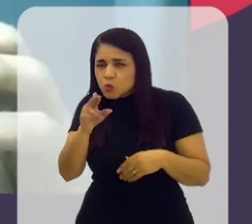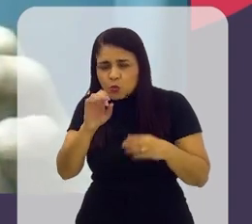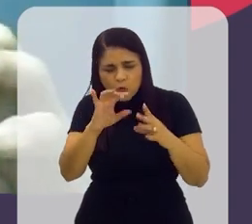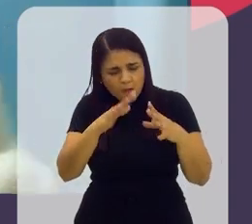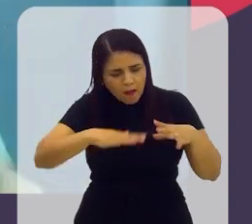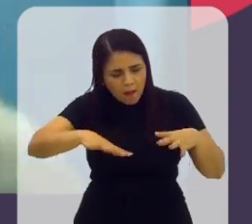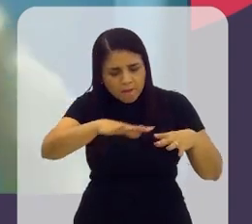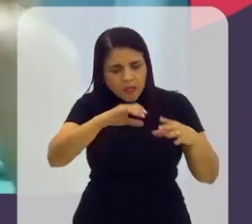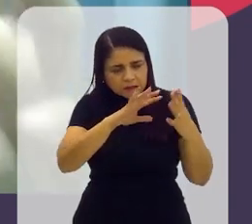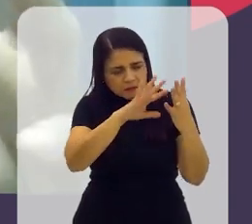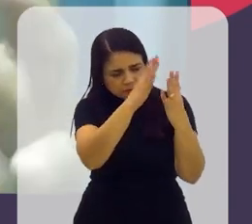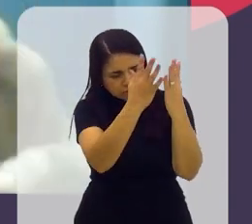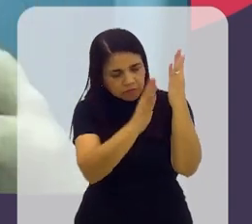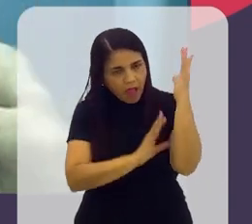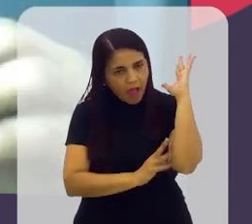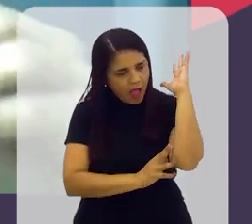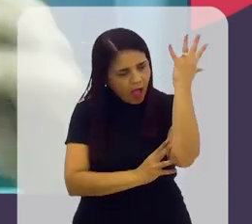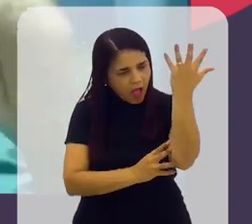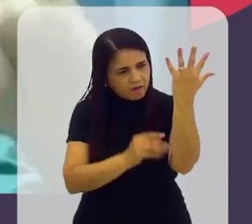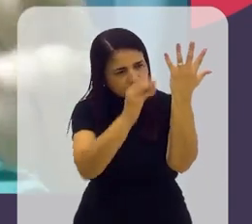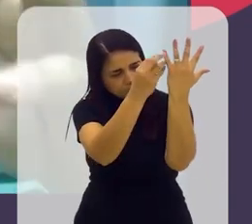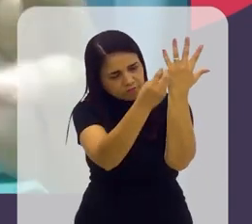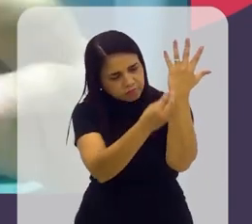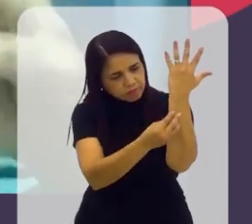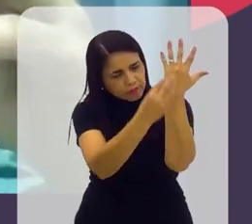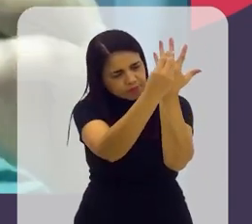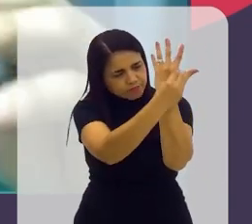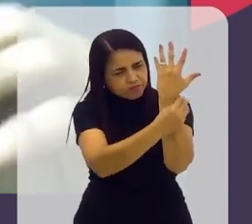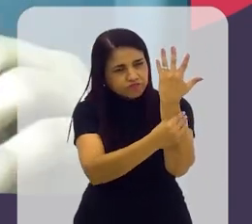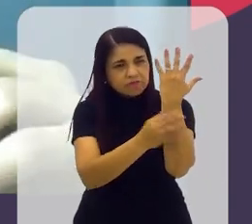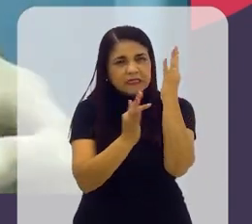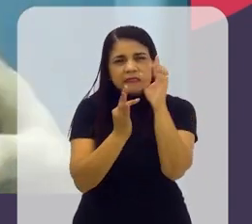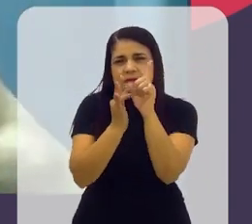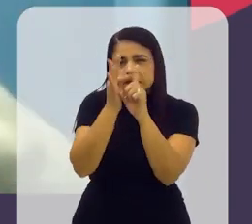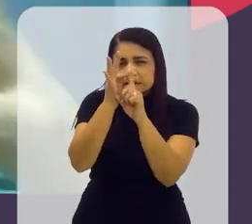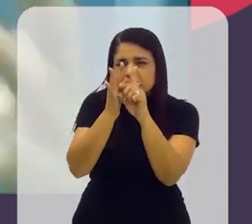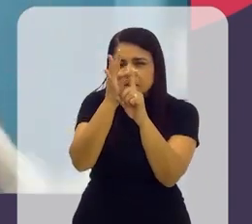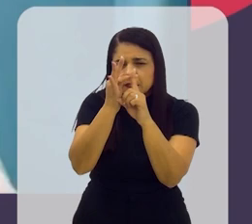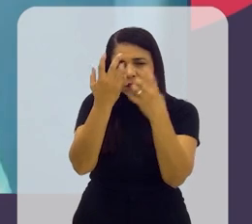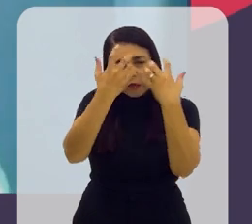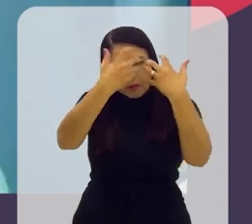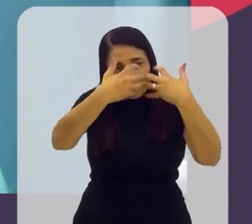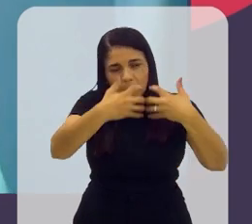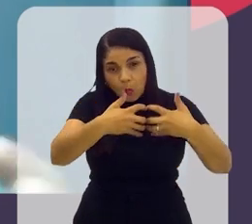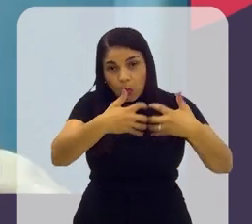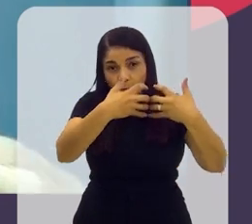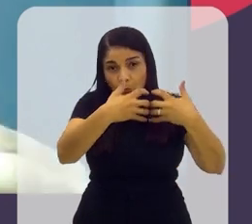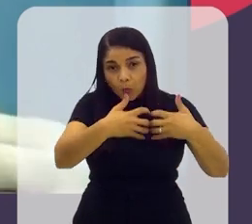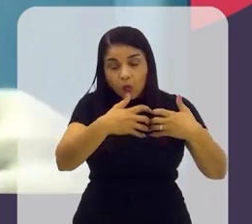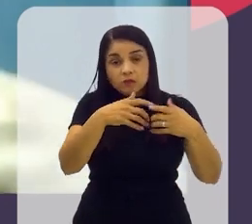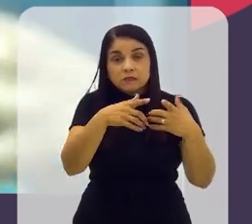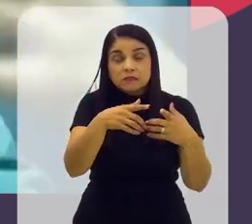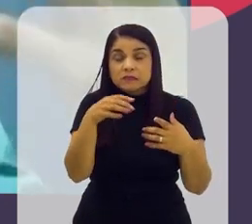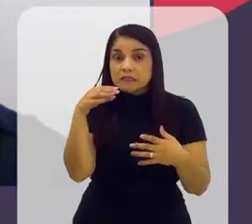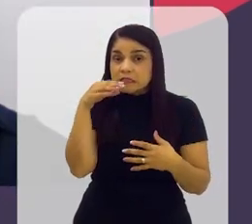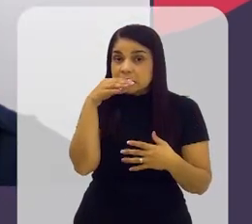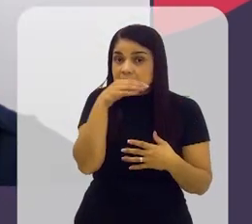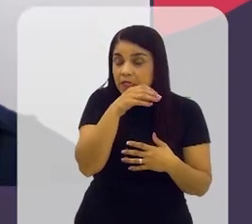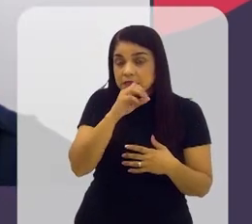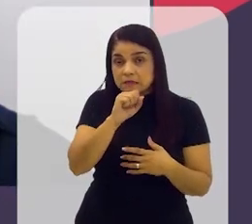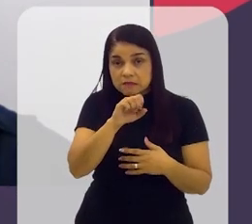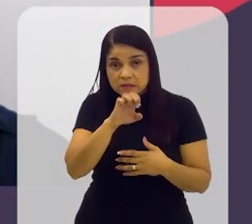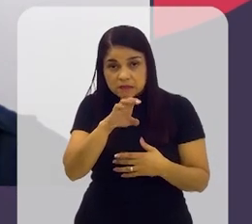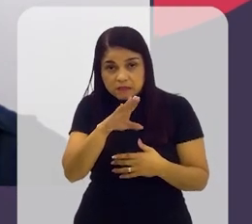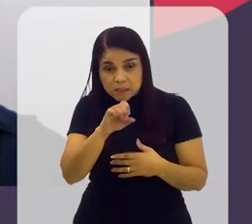muito muito sutil, com condições de umidade, temperatura, que são muito adequadas para ela. Então, imagina um ambiente ficando cada vez